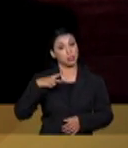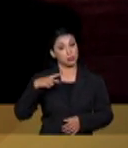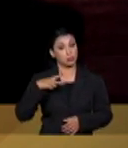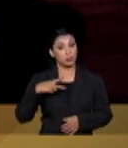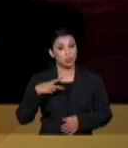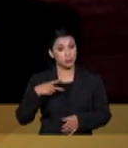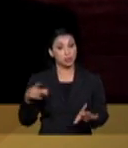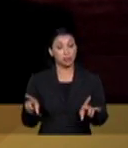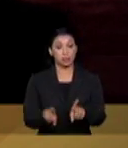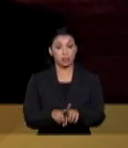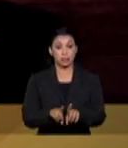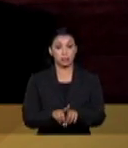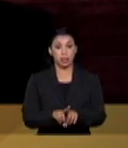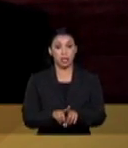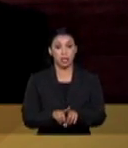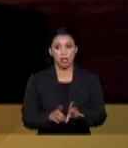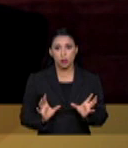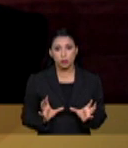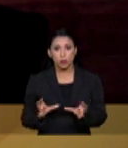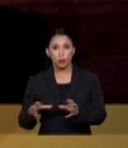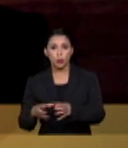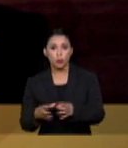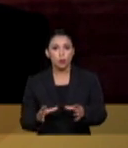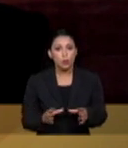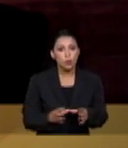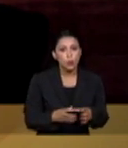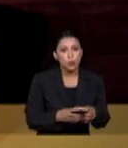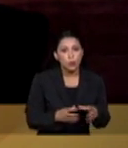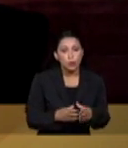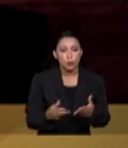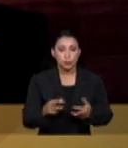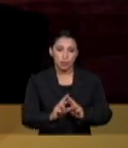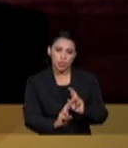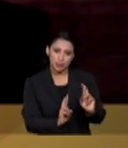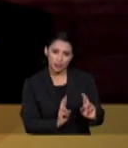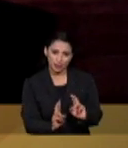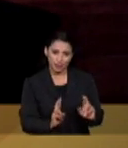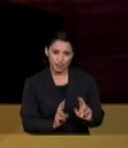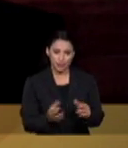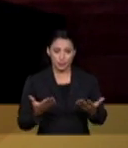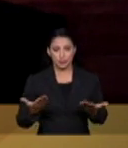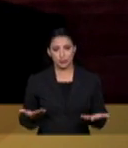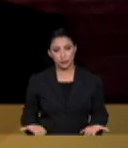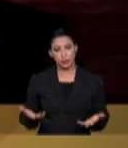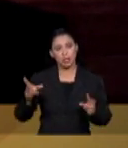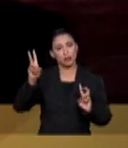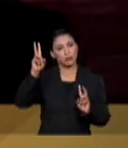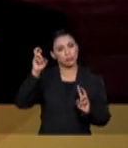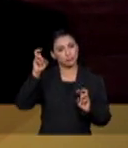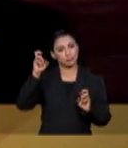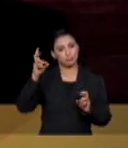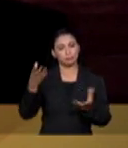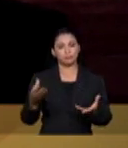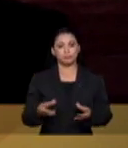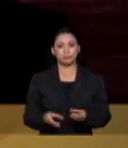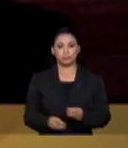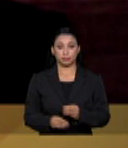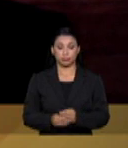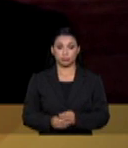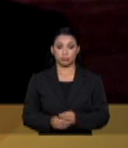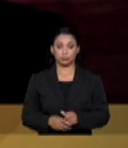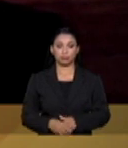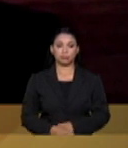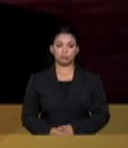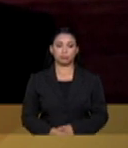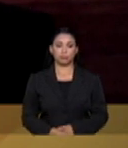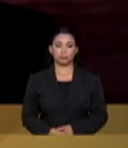os aspectos coletivos dessa relação sexual portanto ainda que